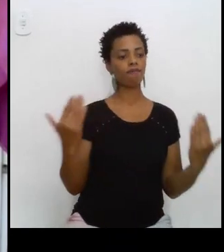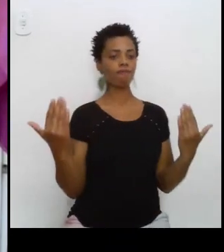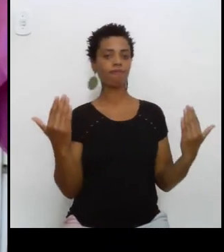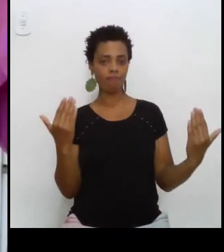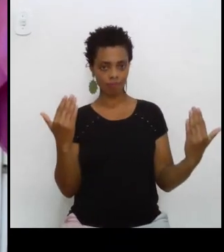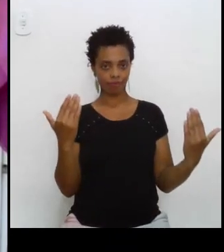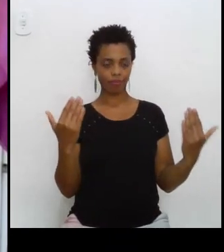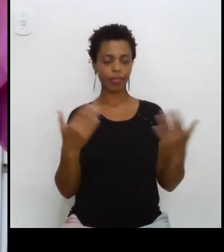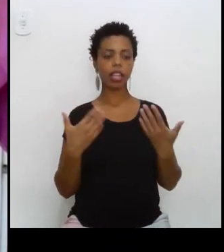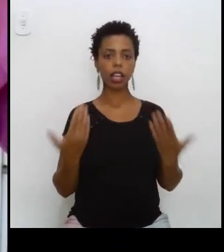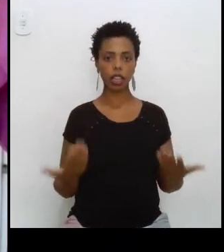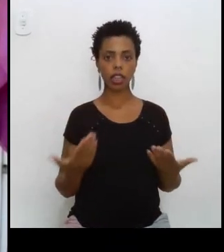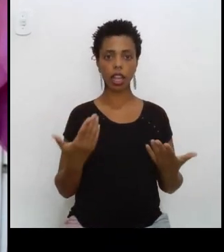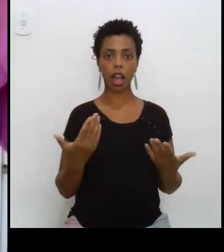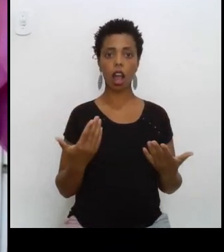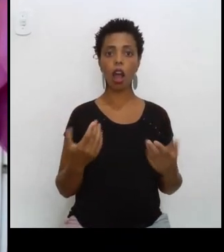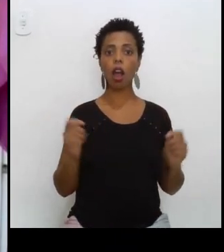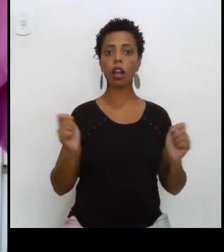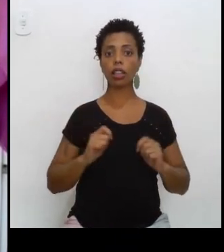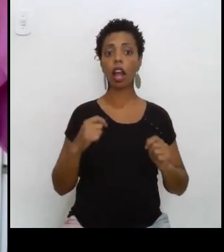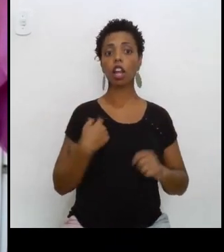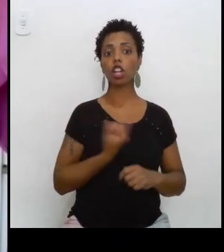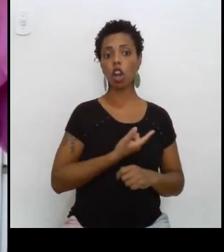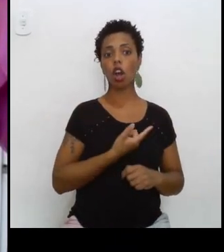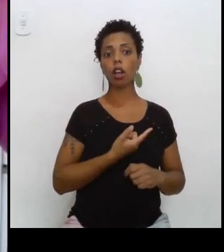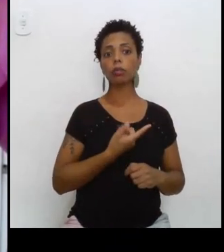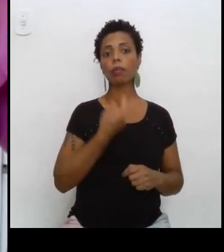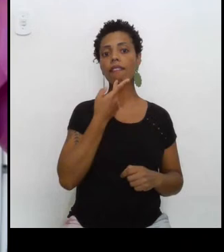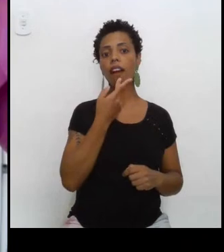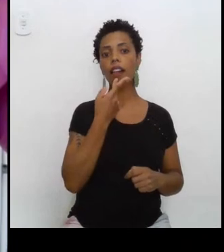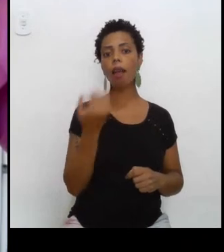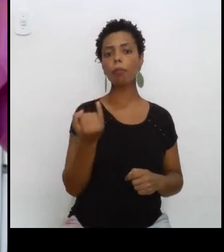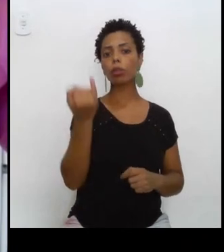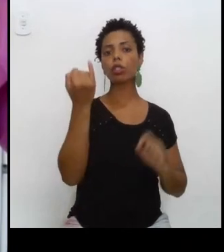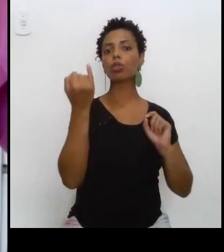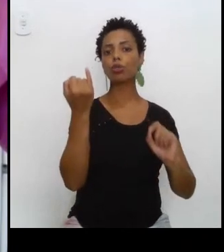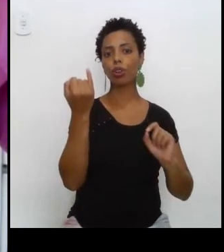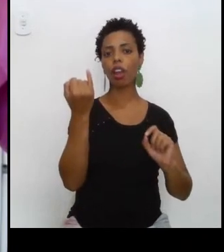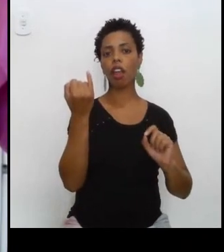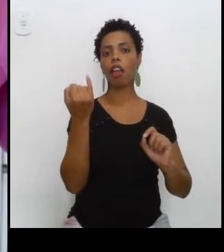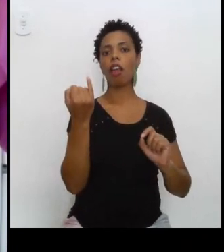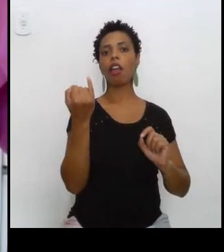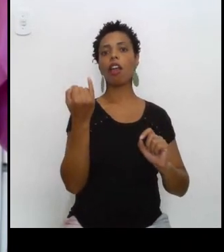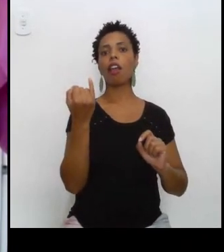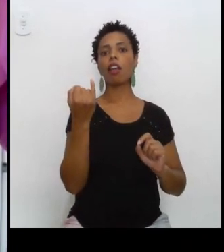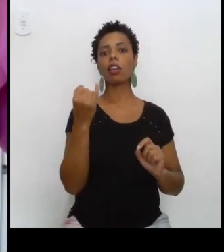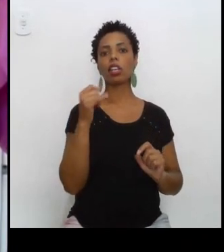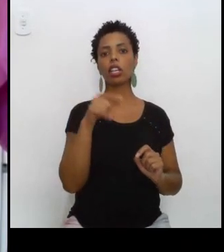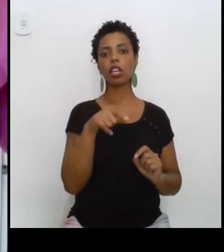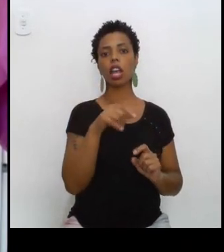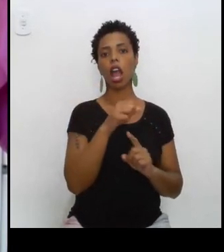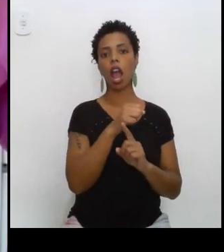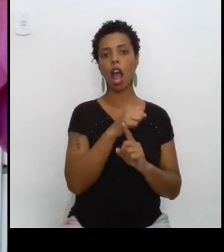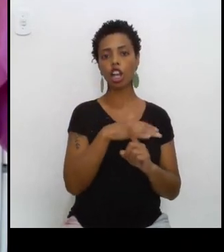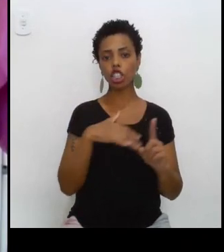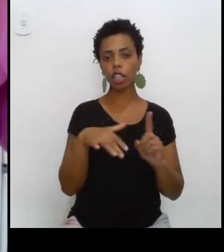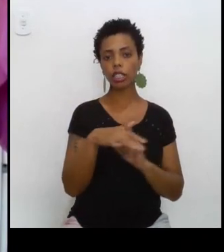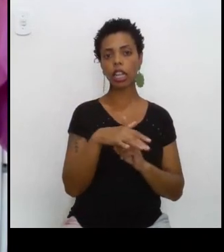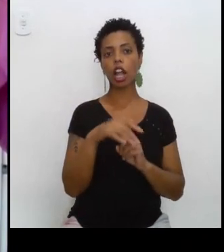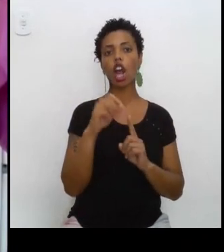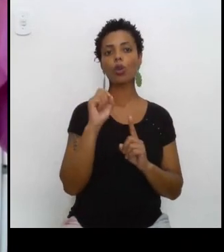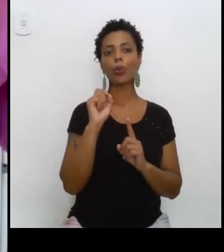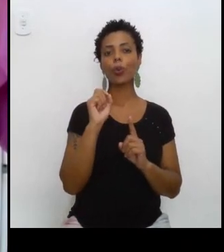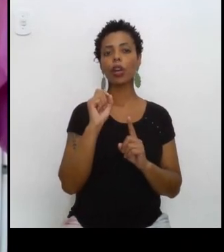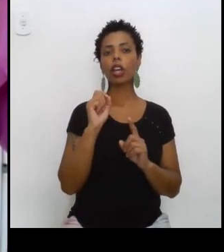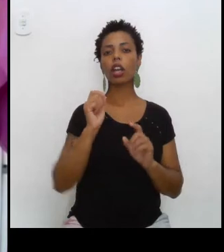disso importante a gente falar que a manutenção o recado da sociedade que se dá É sobre o assassinato da Marielle